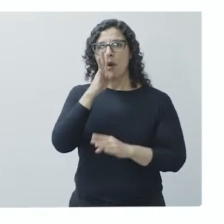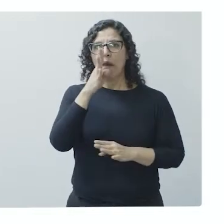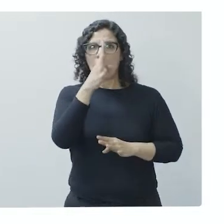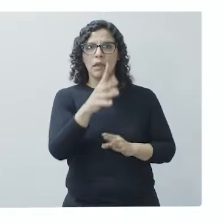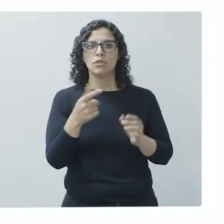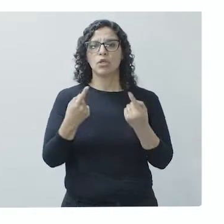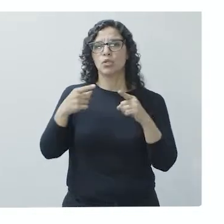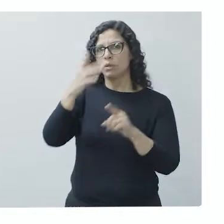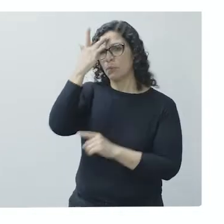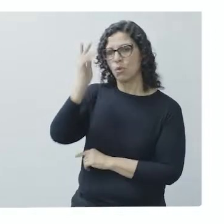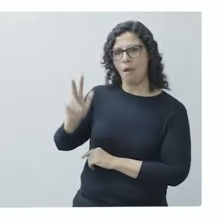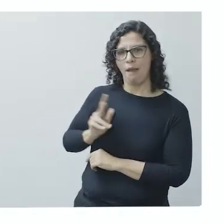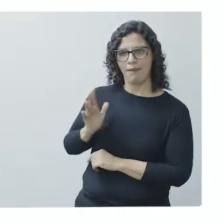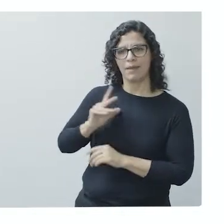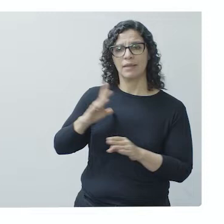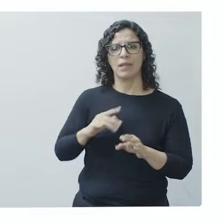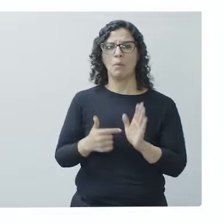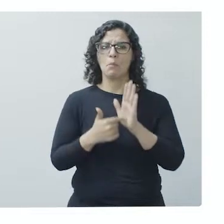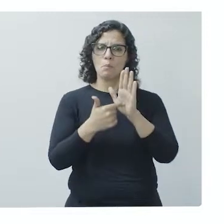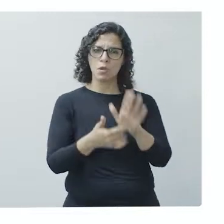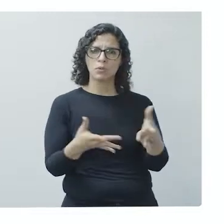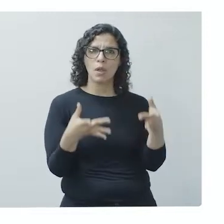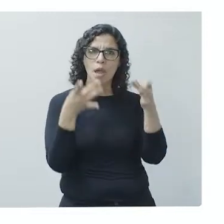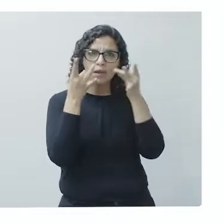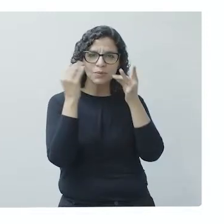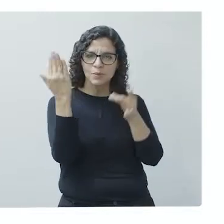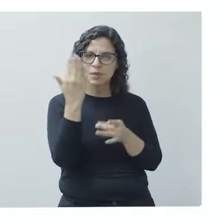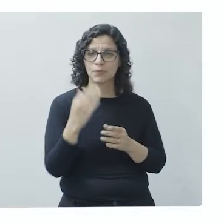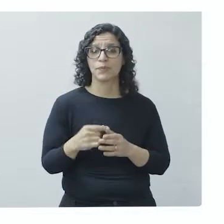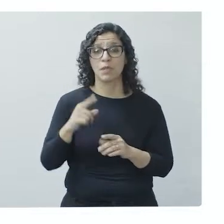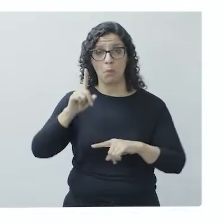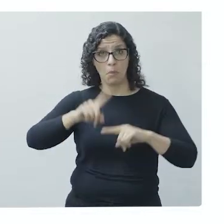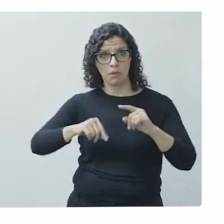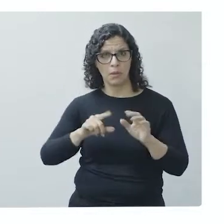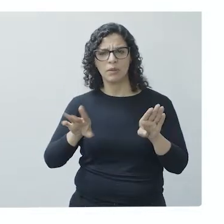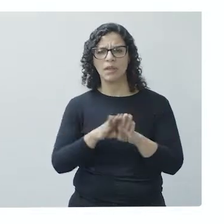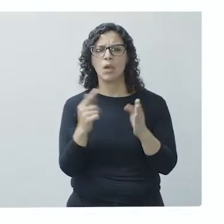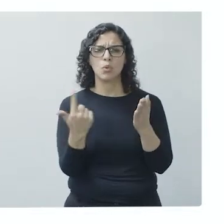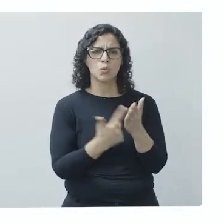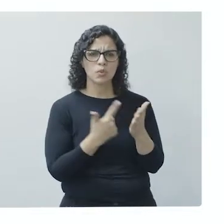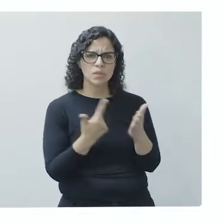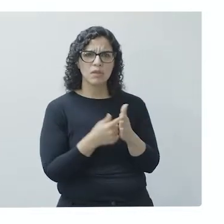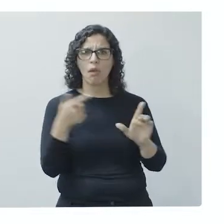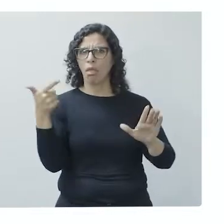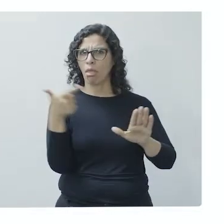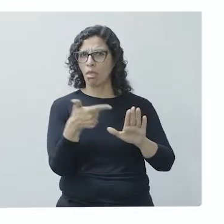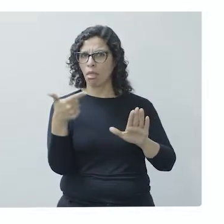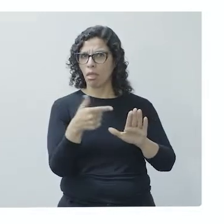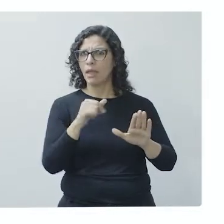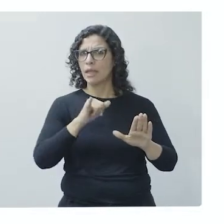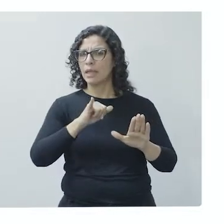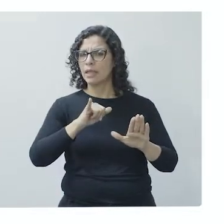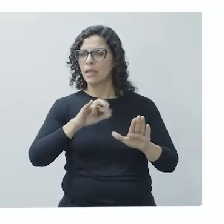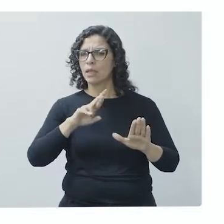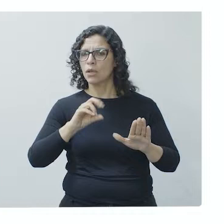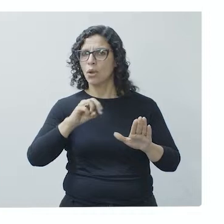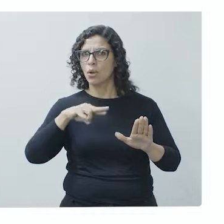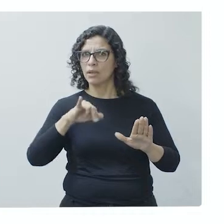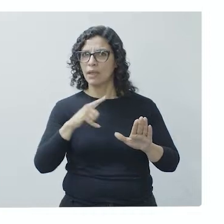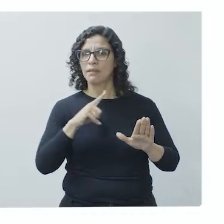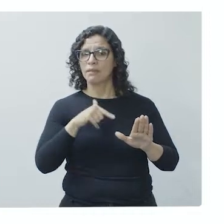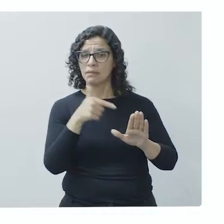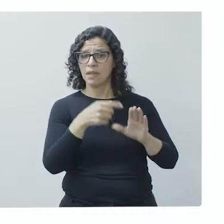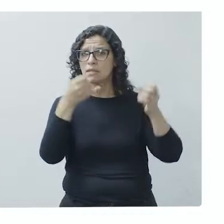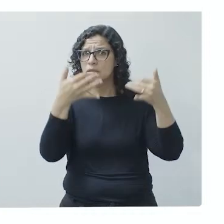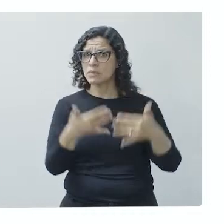à burguesia, dando luz ao realismo brasileiro. Suas obras, recheadas de ironias, abordam o que o